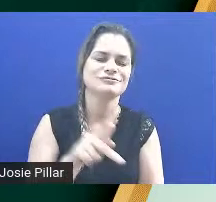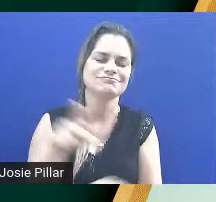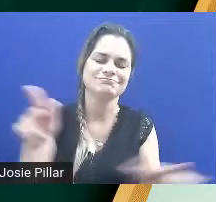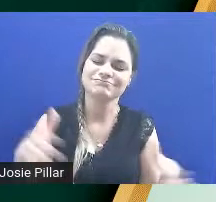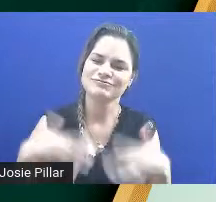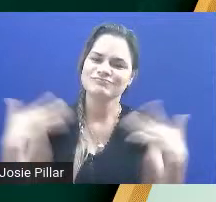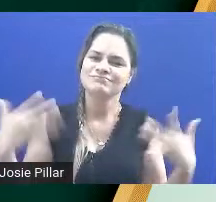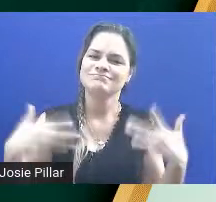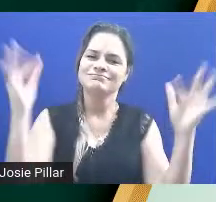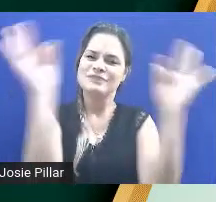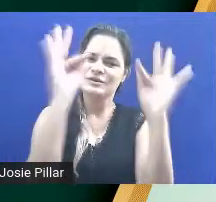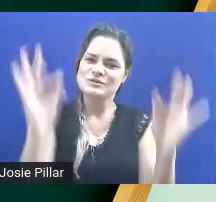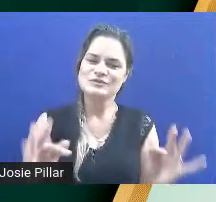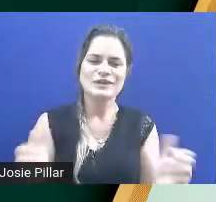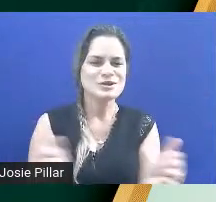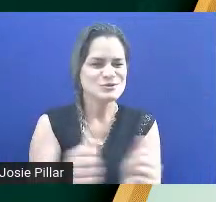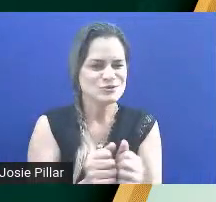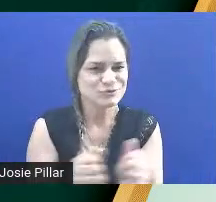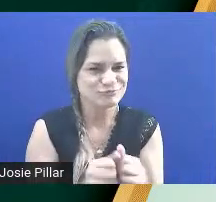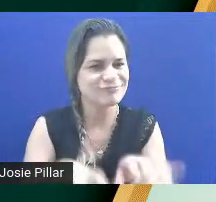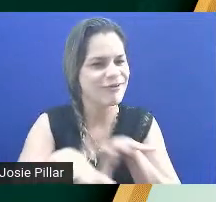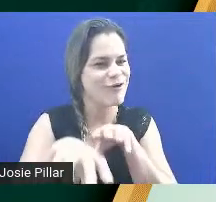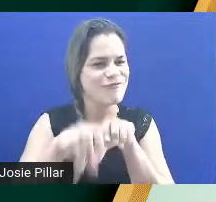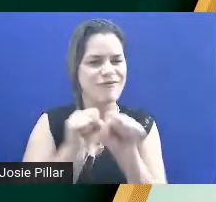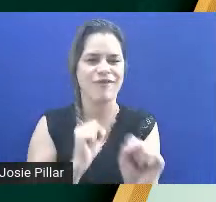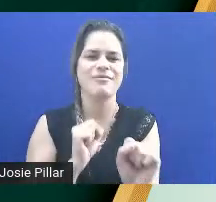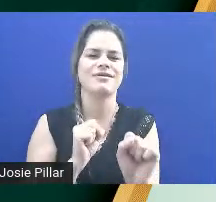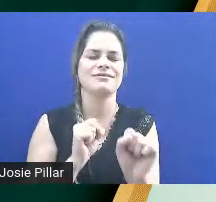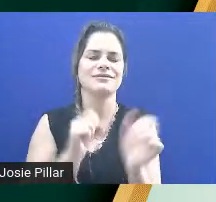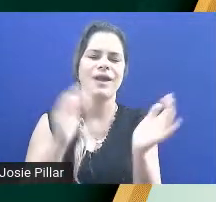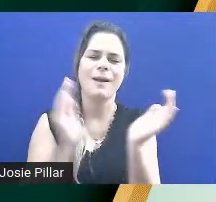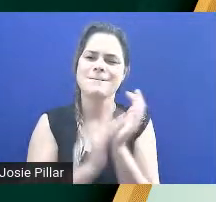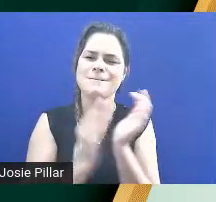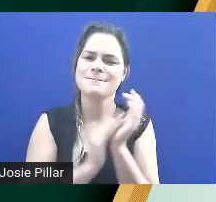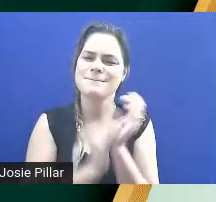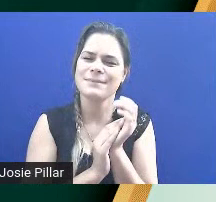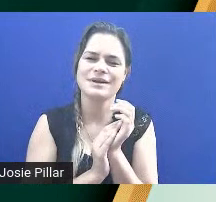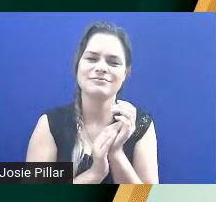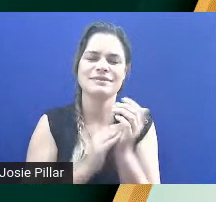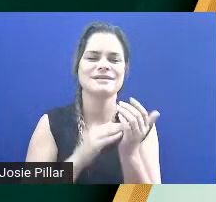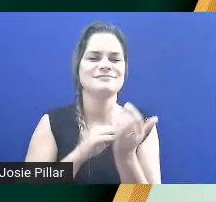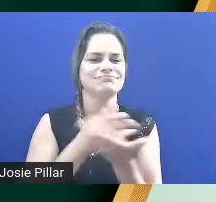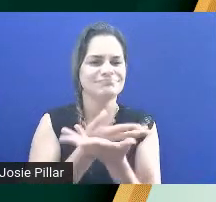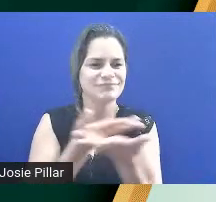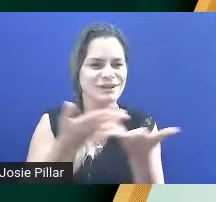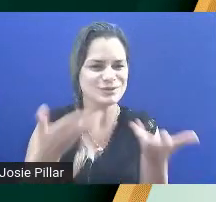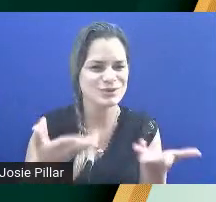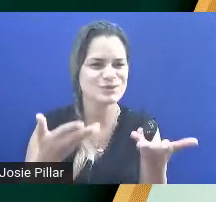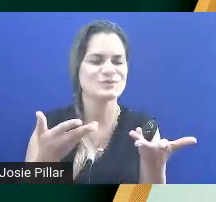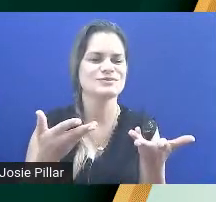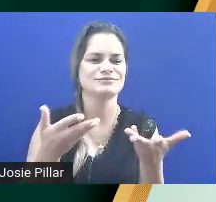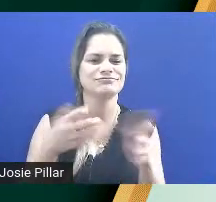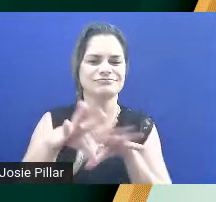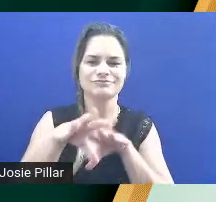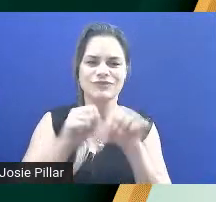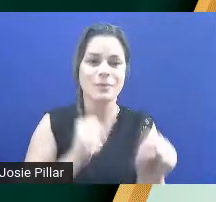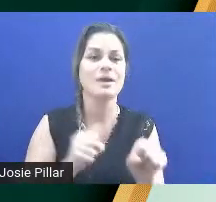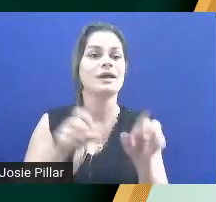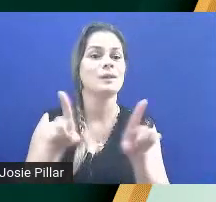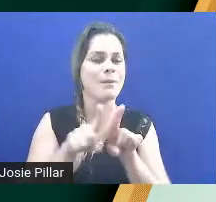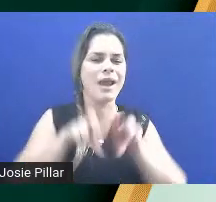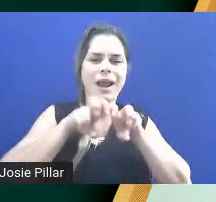felicitamos junto com vocês formandos. Eu parabenizo e saúdo a todos vocês formandos, também a